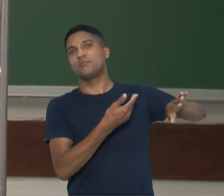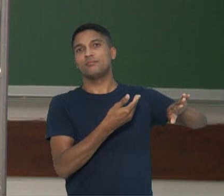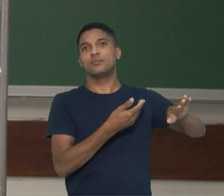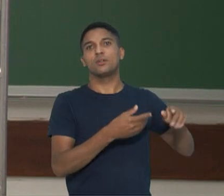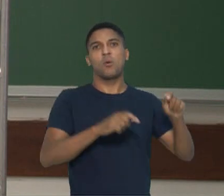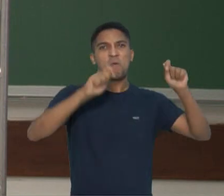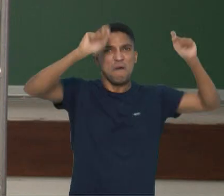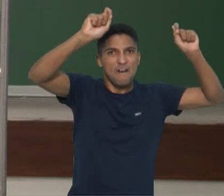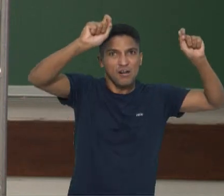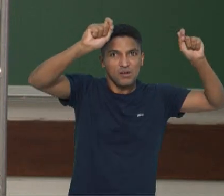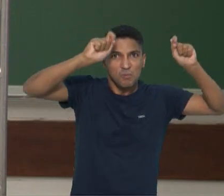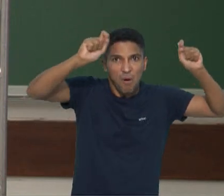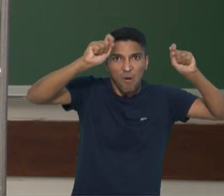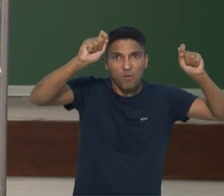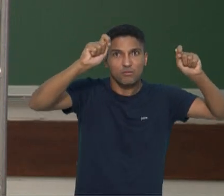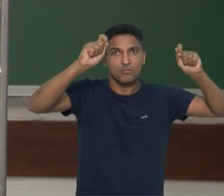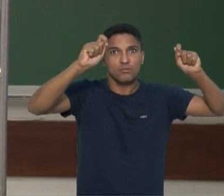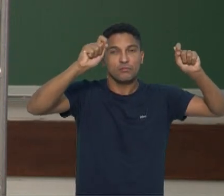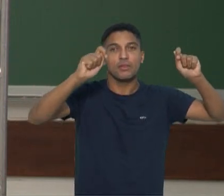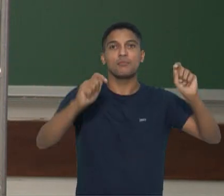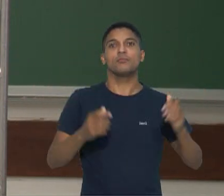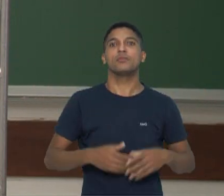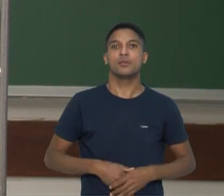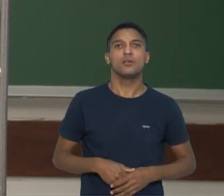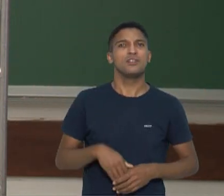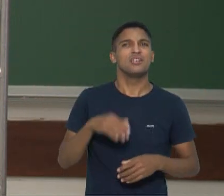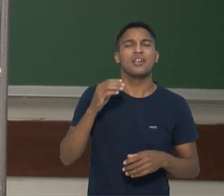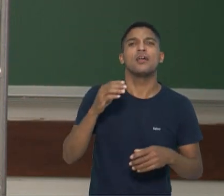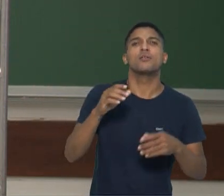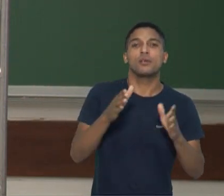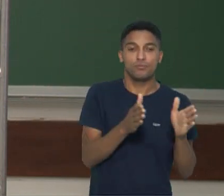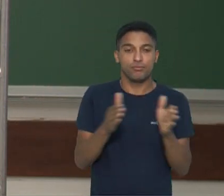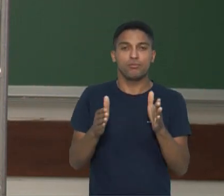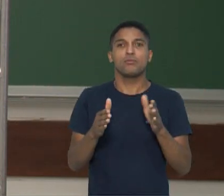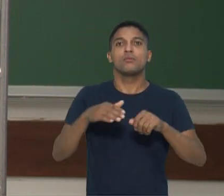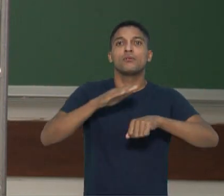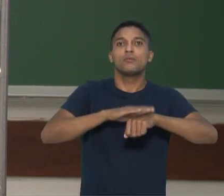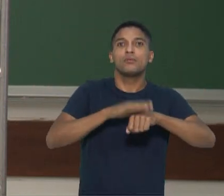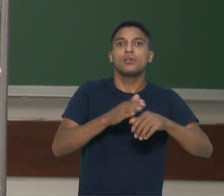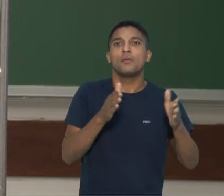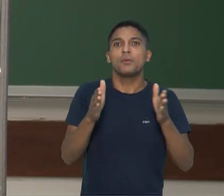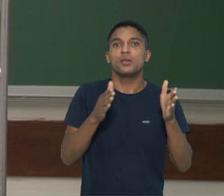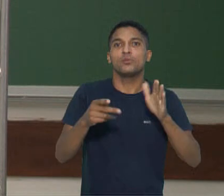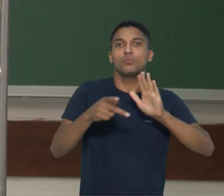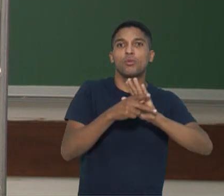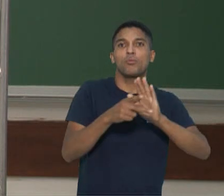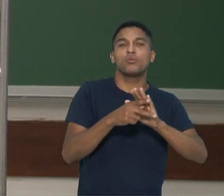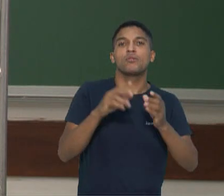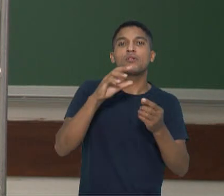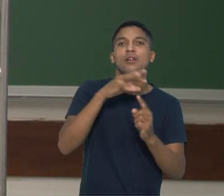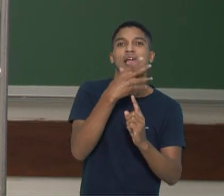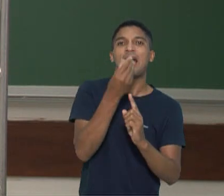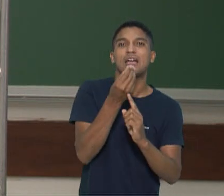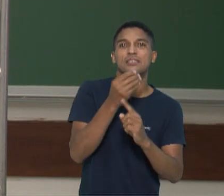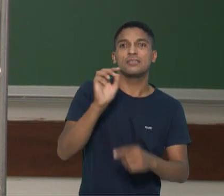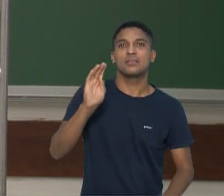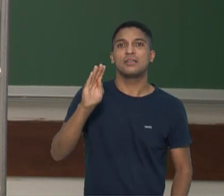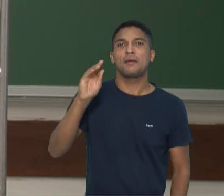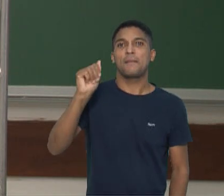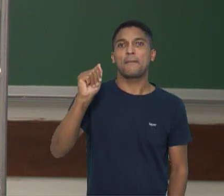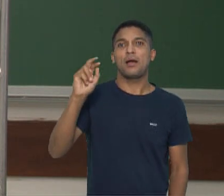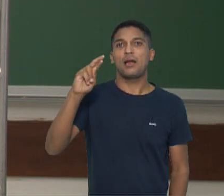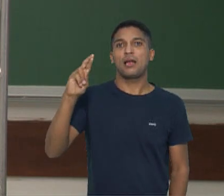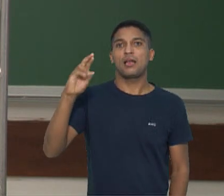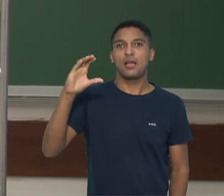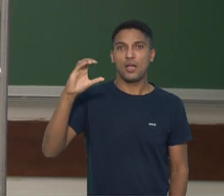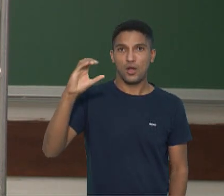comentou em algum momento sobre isso, né? Esse período da arte barroca, que é aquela arte bem decorativa, em que se